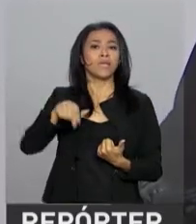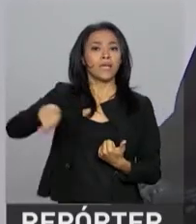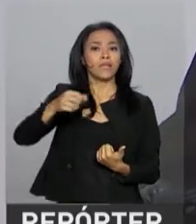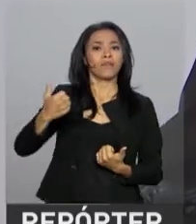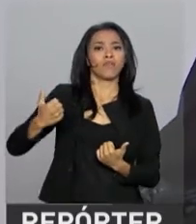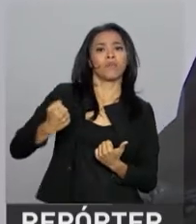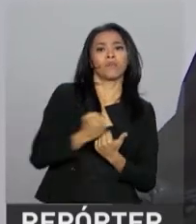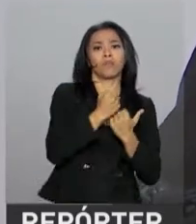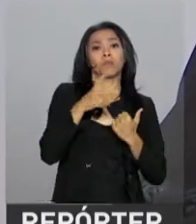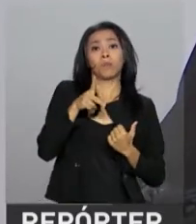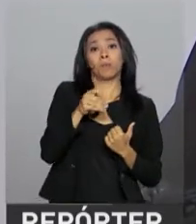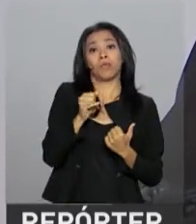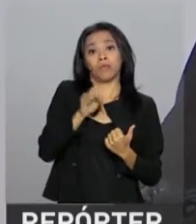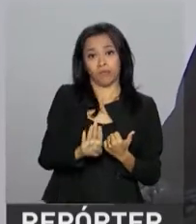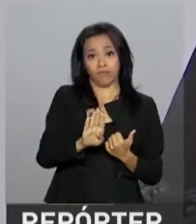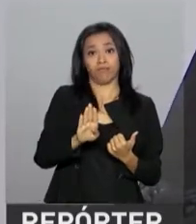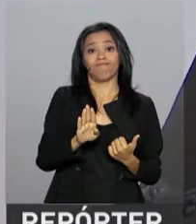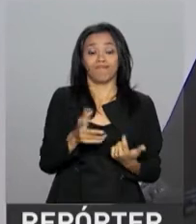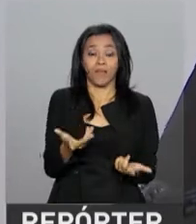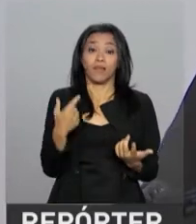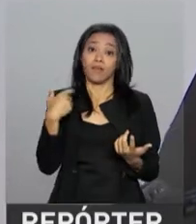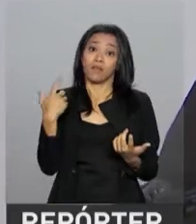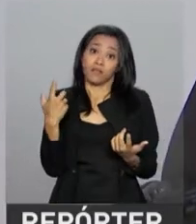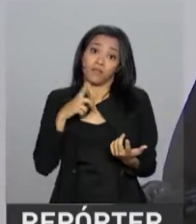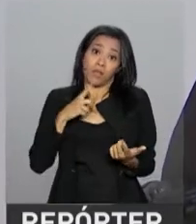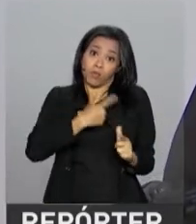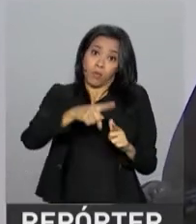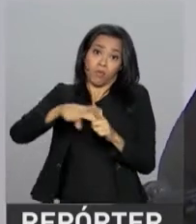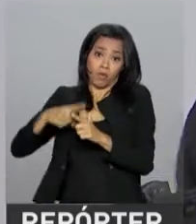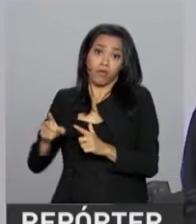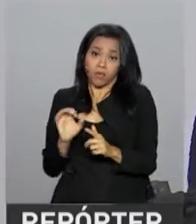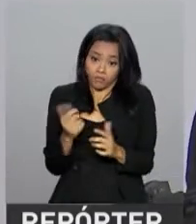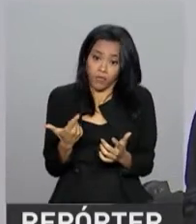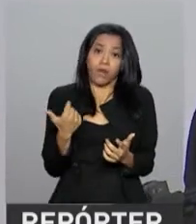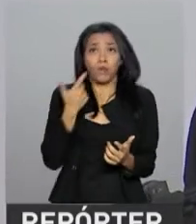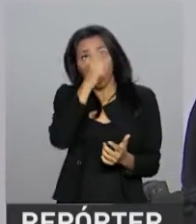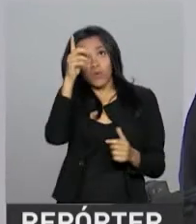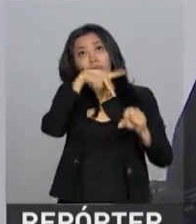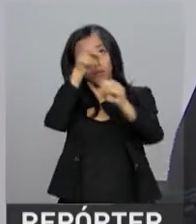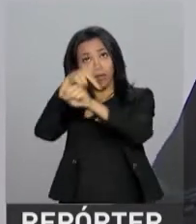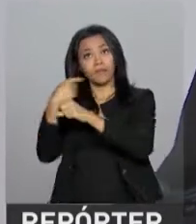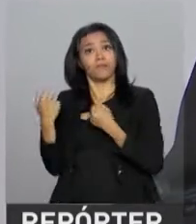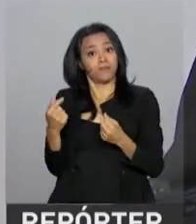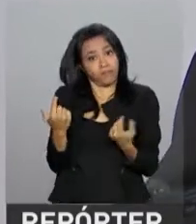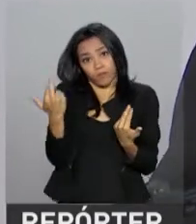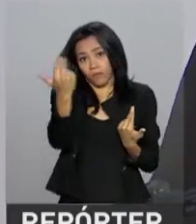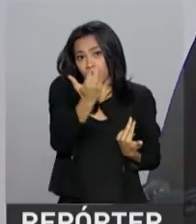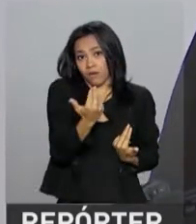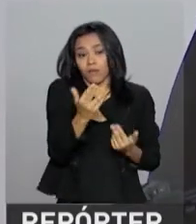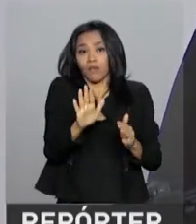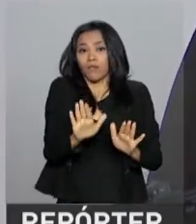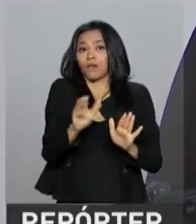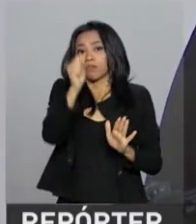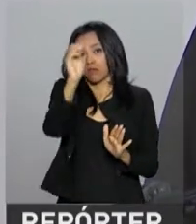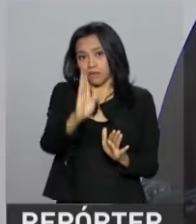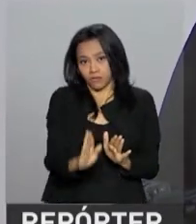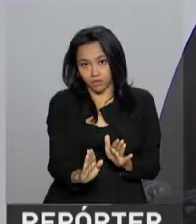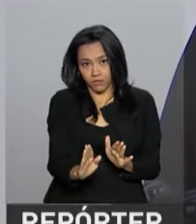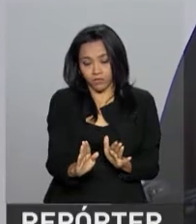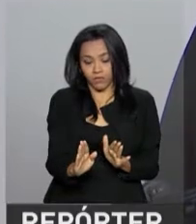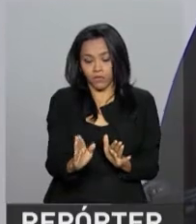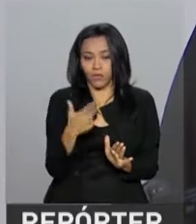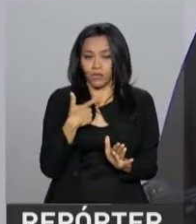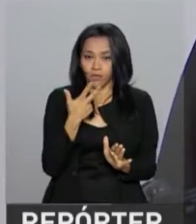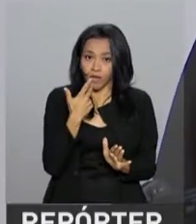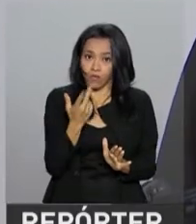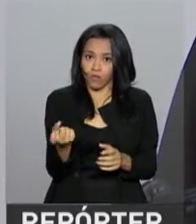otimistas nós temos e temos dificuldades nós temos outros países têm mas o brasil é meu assim